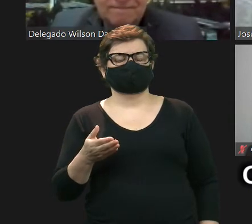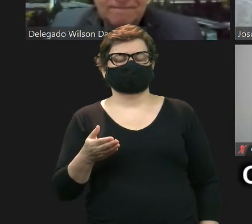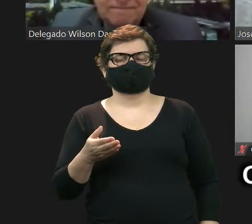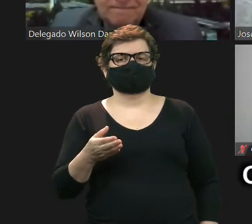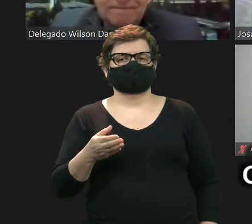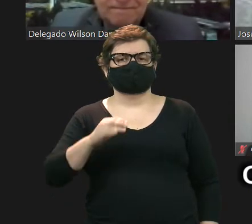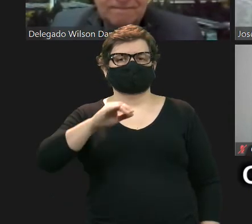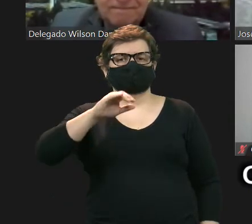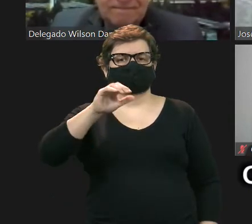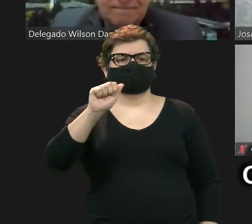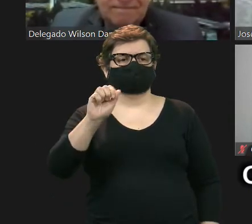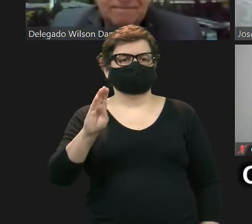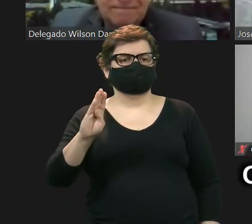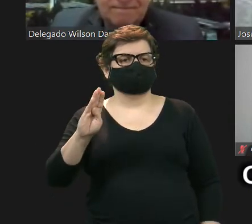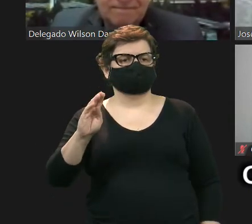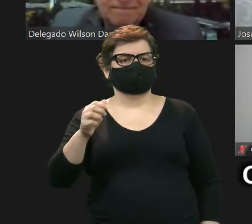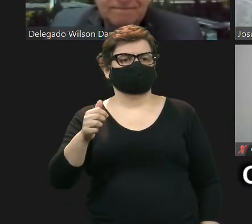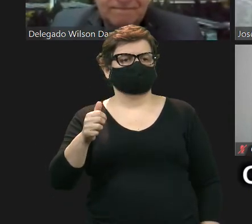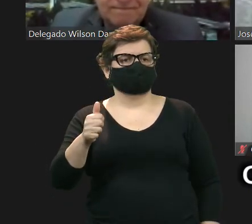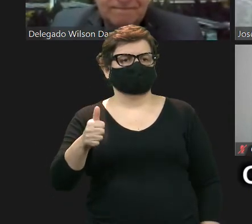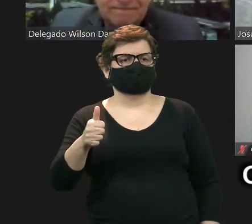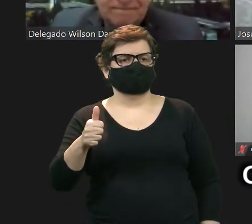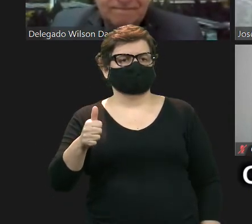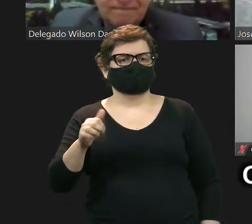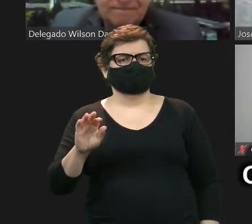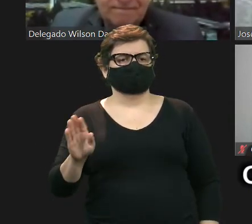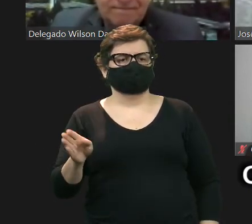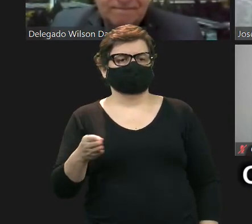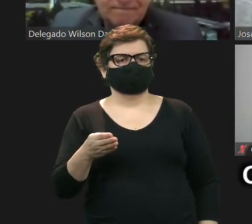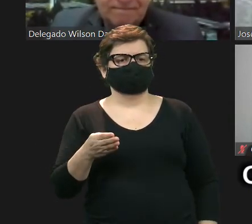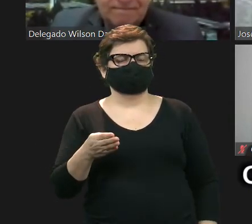Vereador Zé Carlos Albuquerque. Sim.